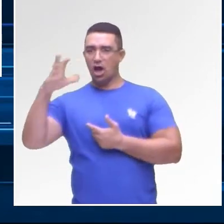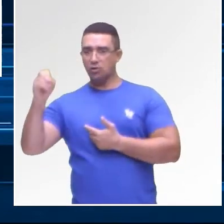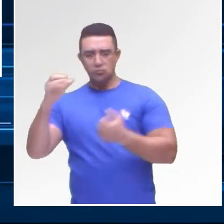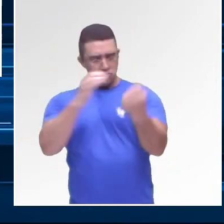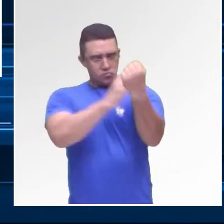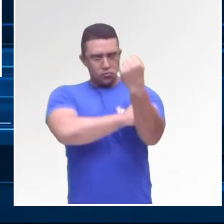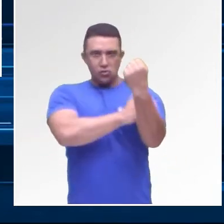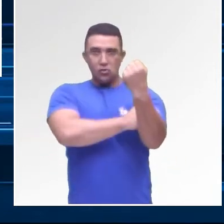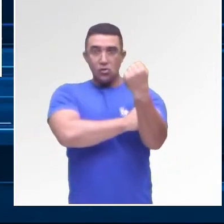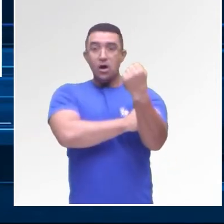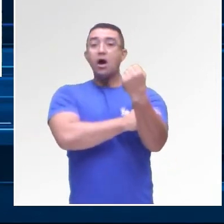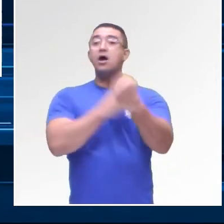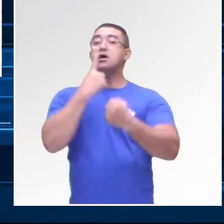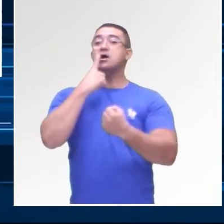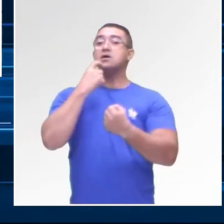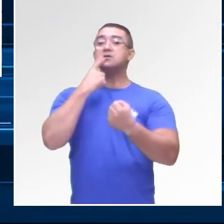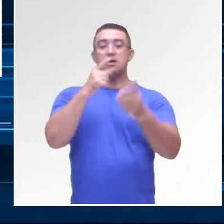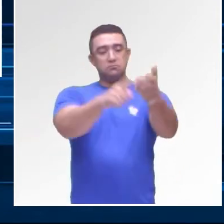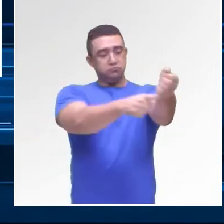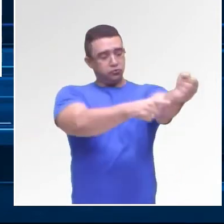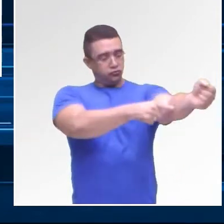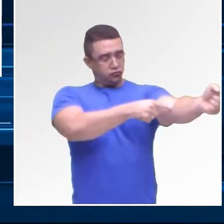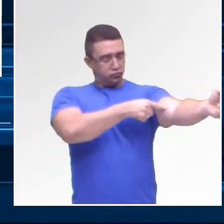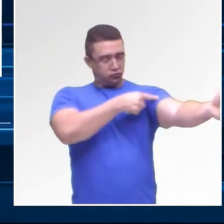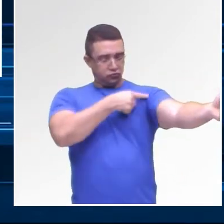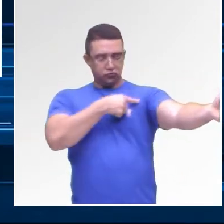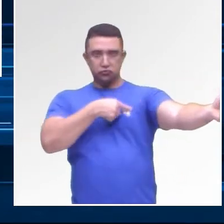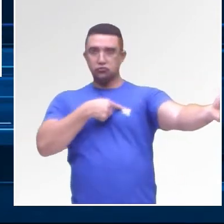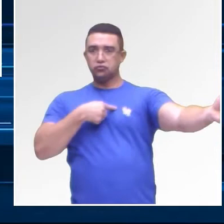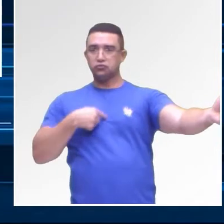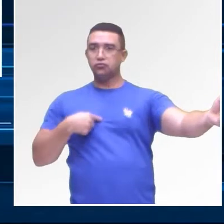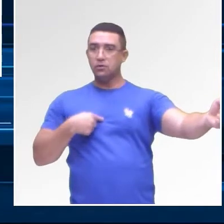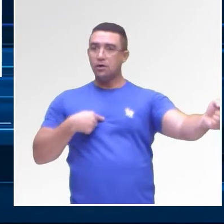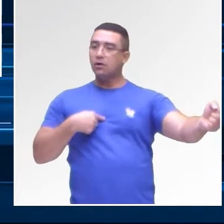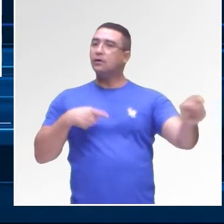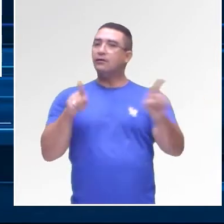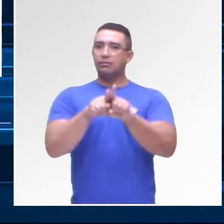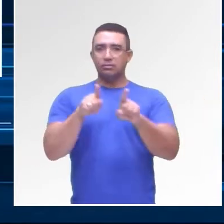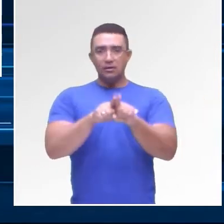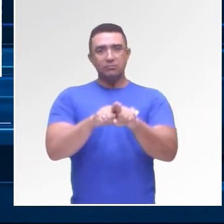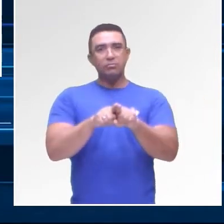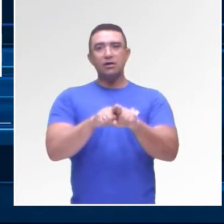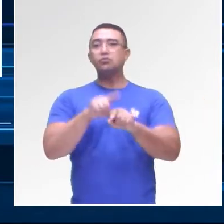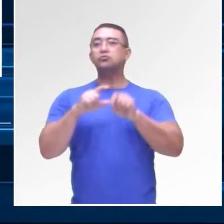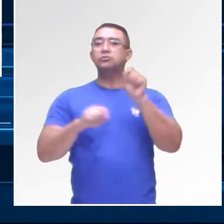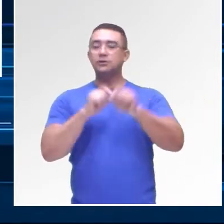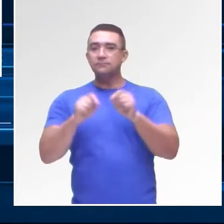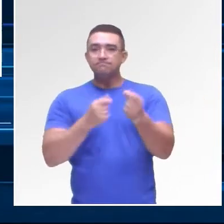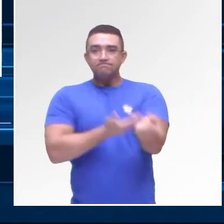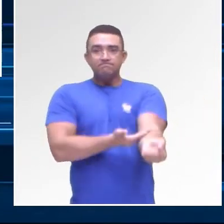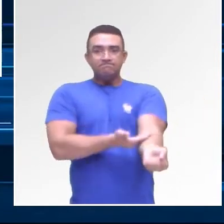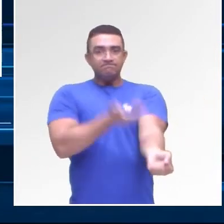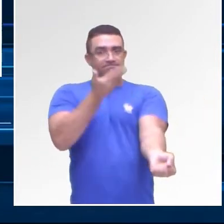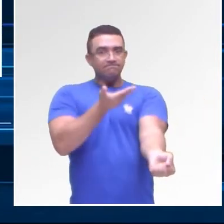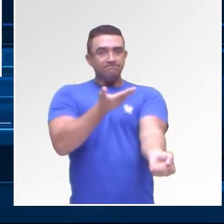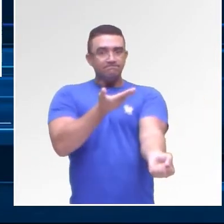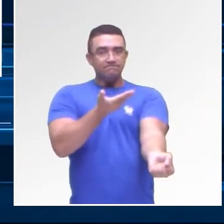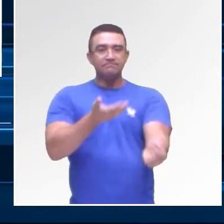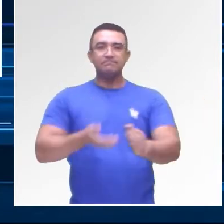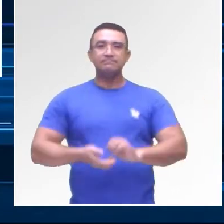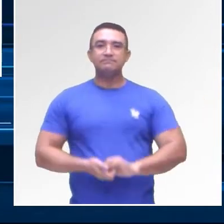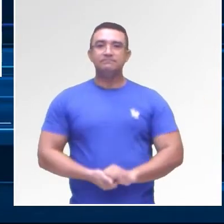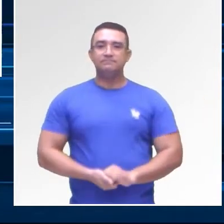sangue passa lá pelas nossas artérias, pelas nossas veias, aumenta, né, a tensão arterial. E aí a